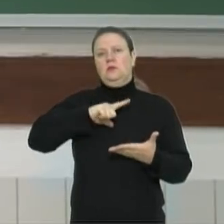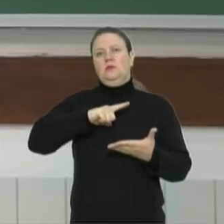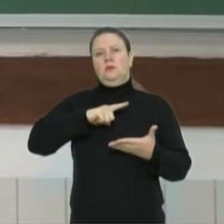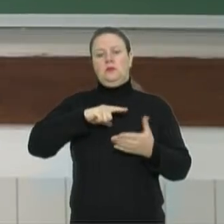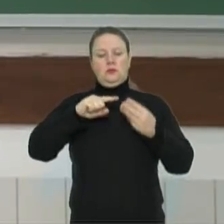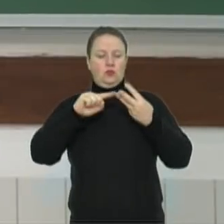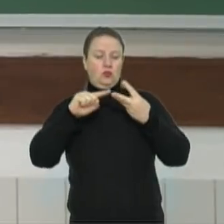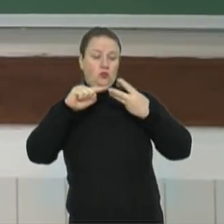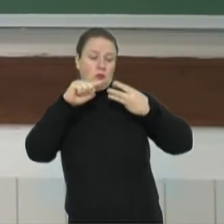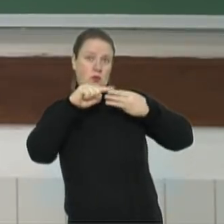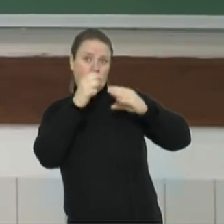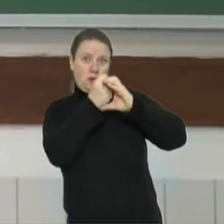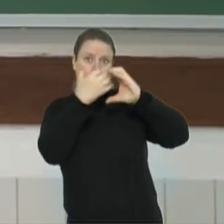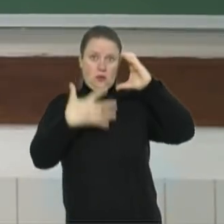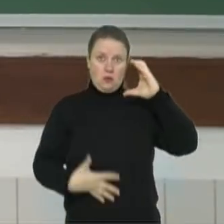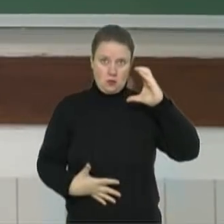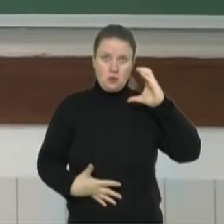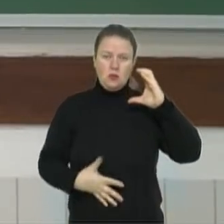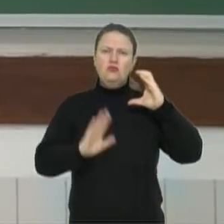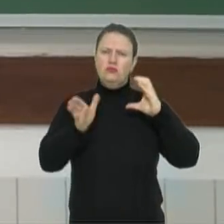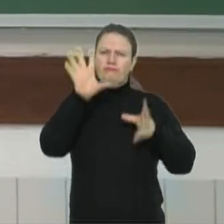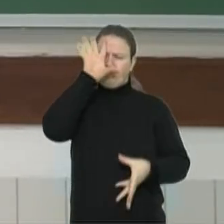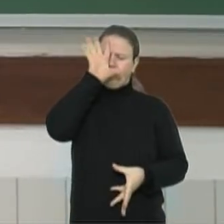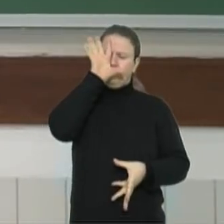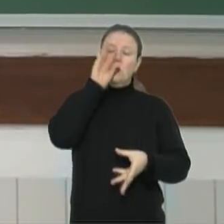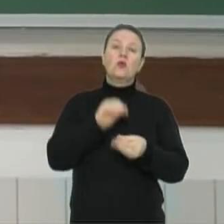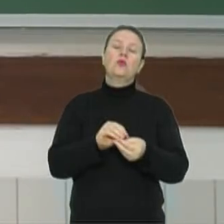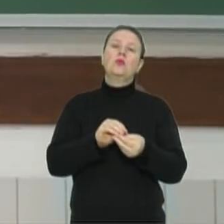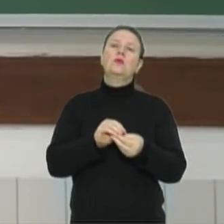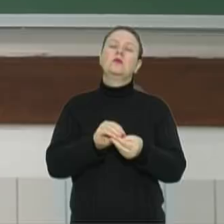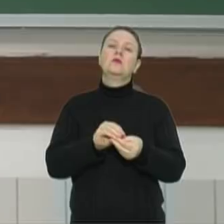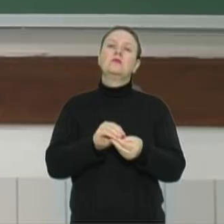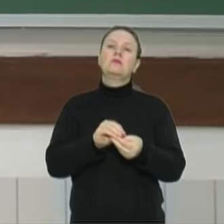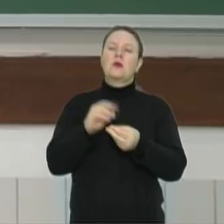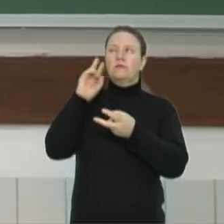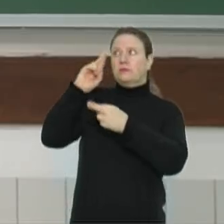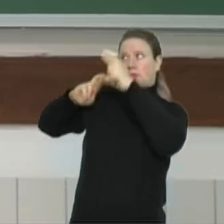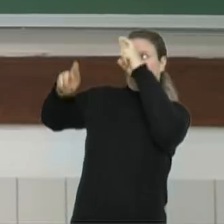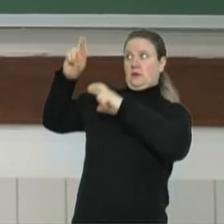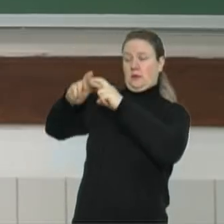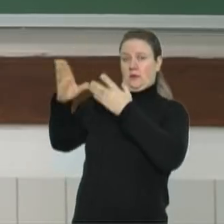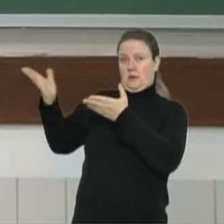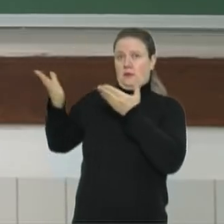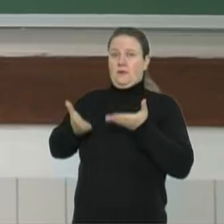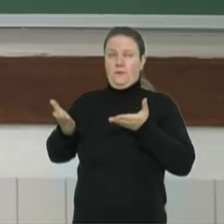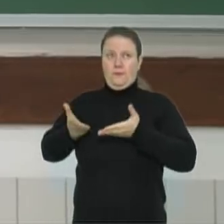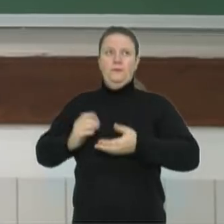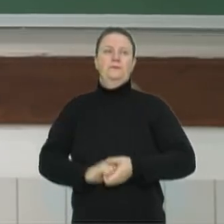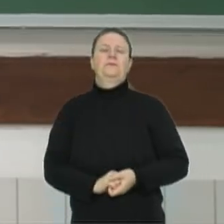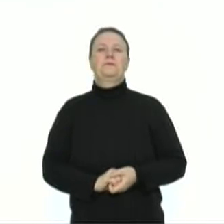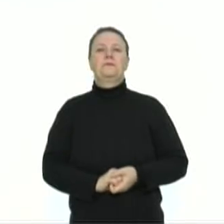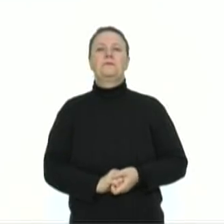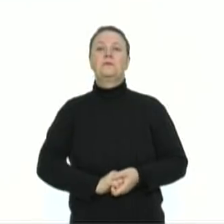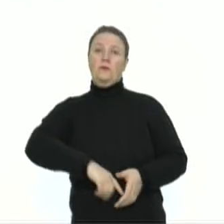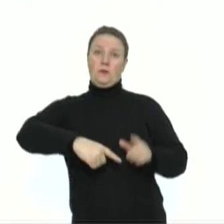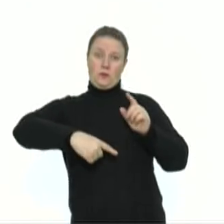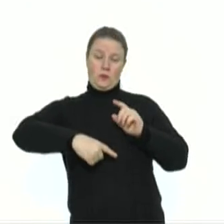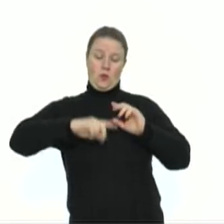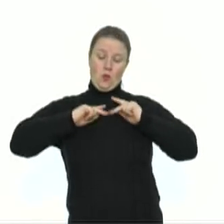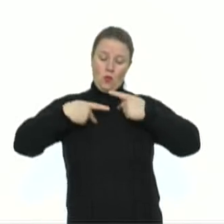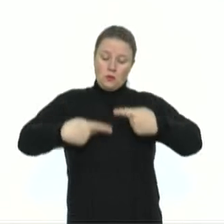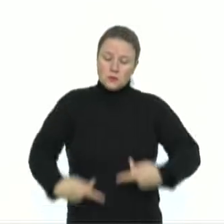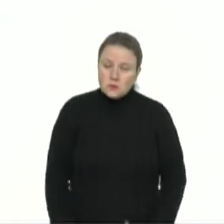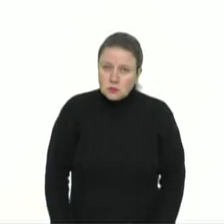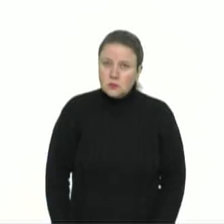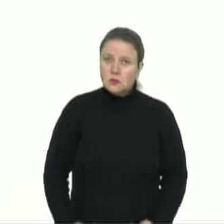características que completam, que formam esse Dasein, que a gente vai analisar agora. Tá? Então, o ser humano para Heidegger